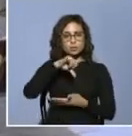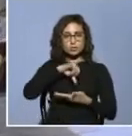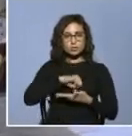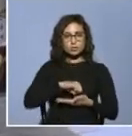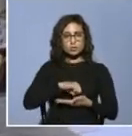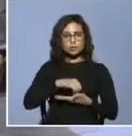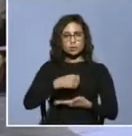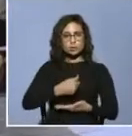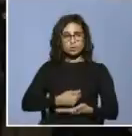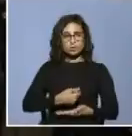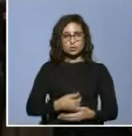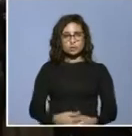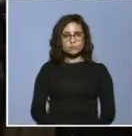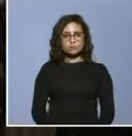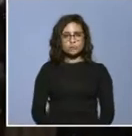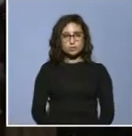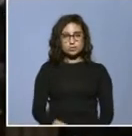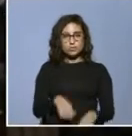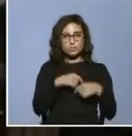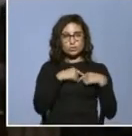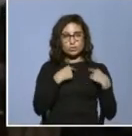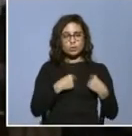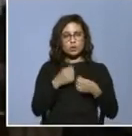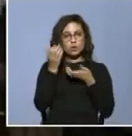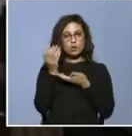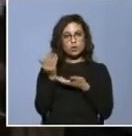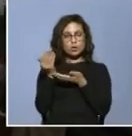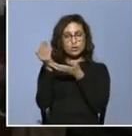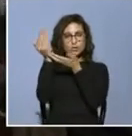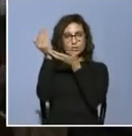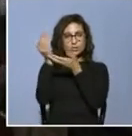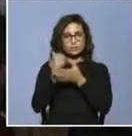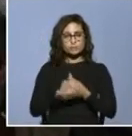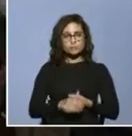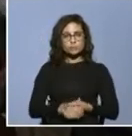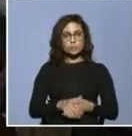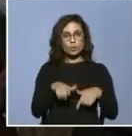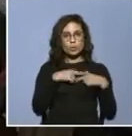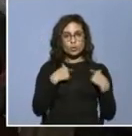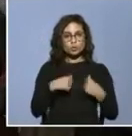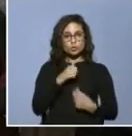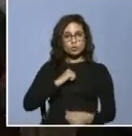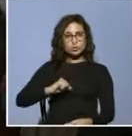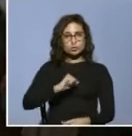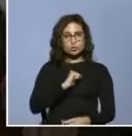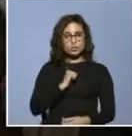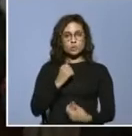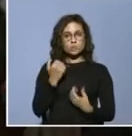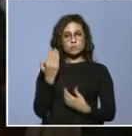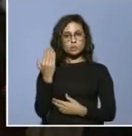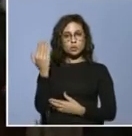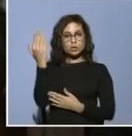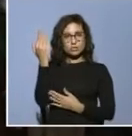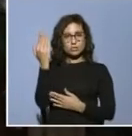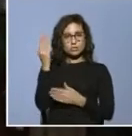de nós. Corações ao alto. O nosso coração